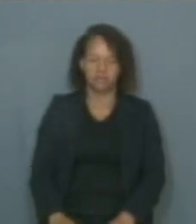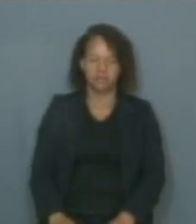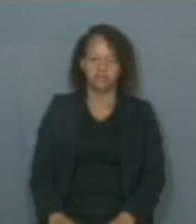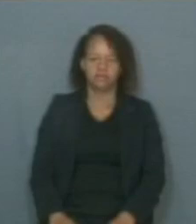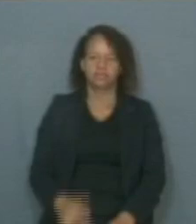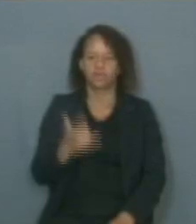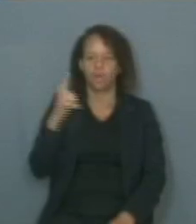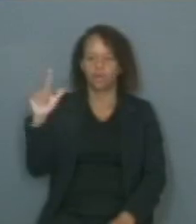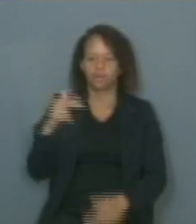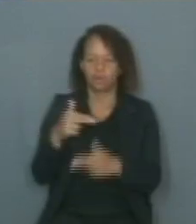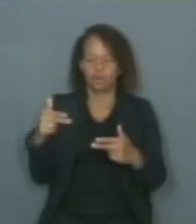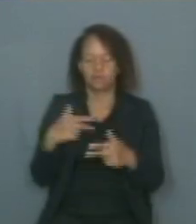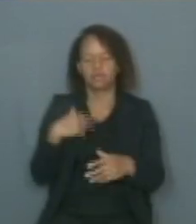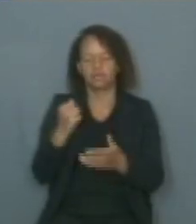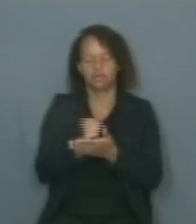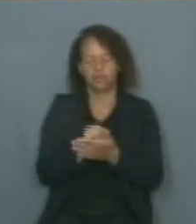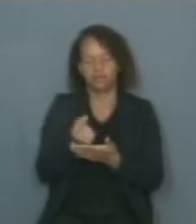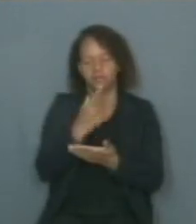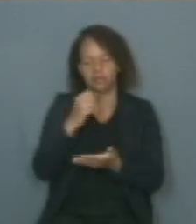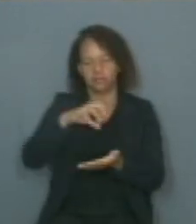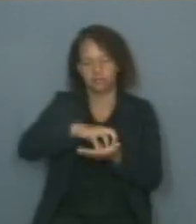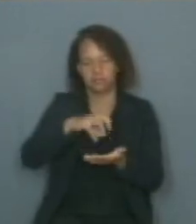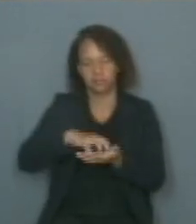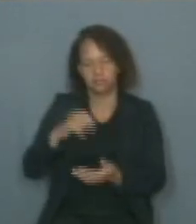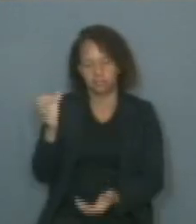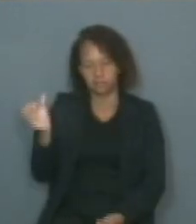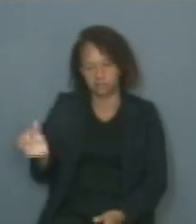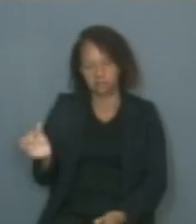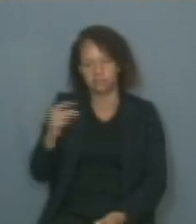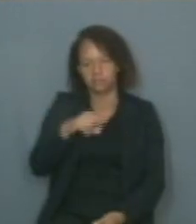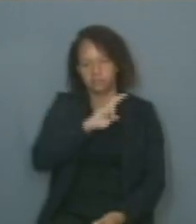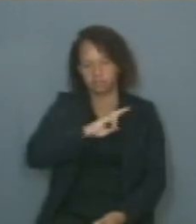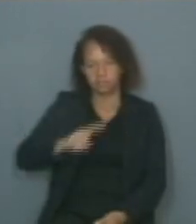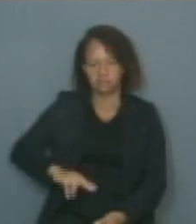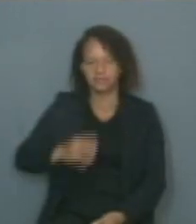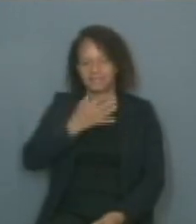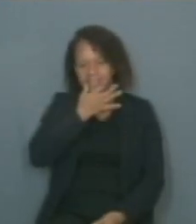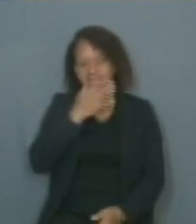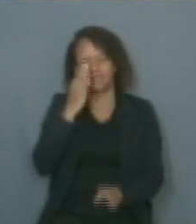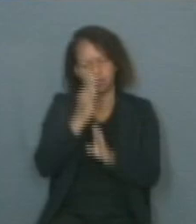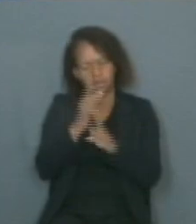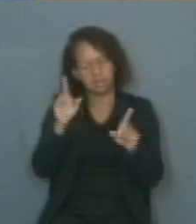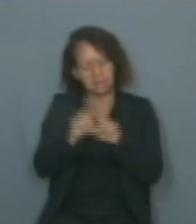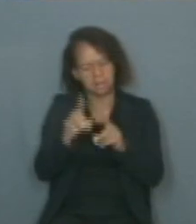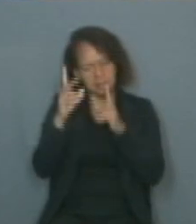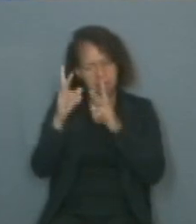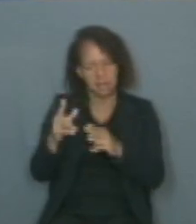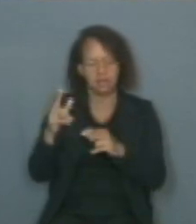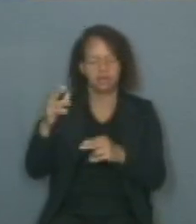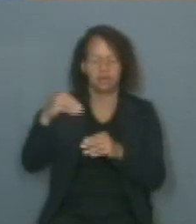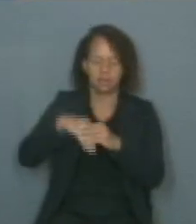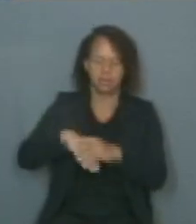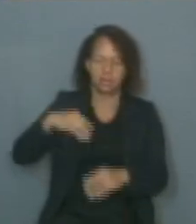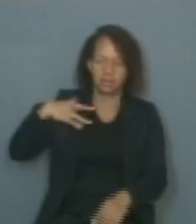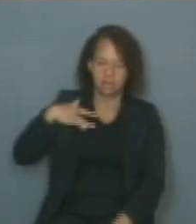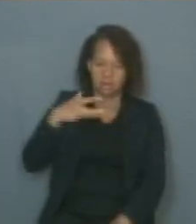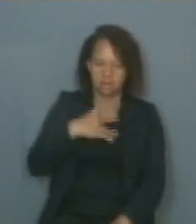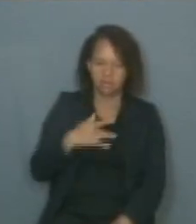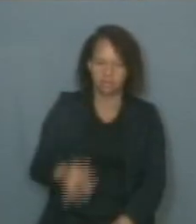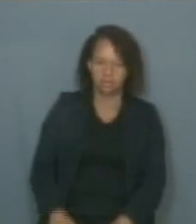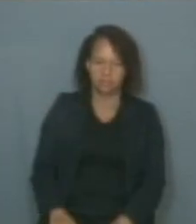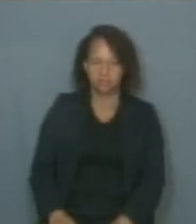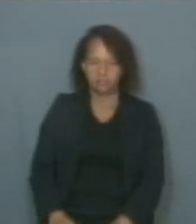Outra coisa que eu encontrei na farmácia distrital 6, como o vereador Eduardo Moura encontrou no depósito de saúde, de